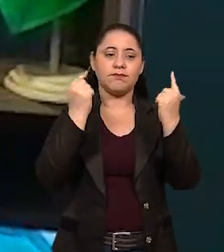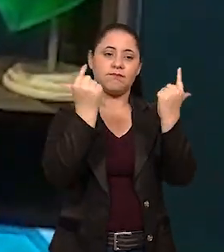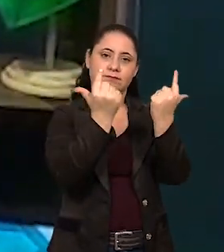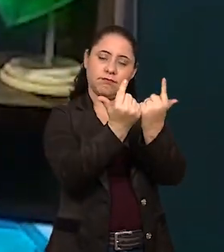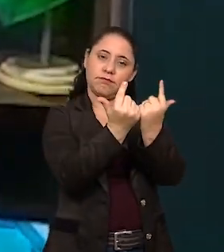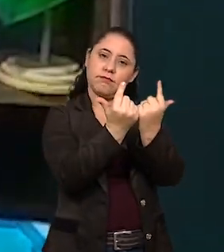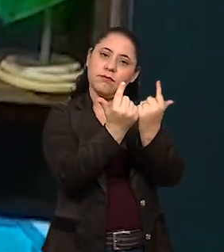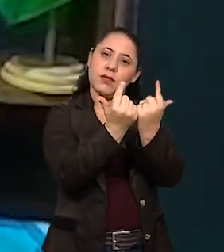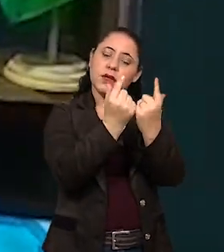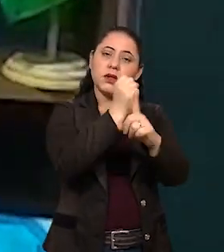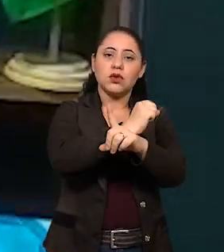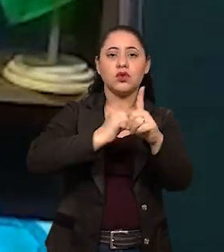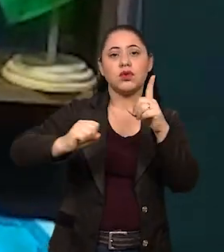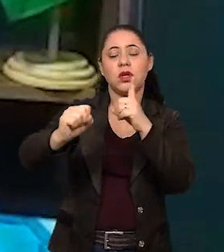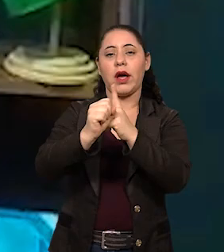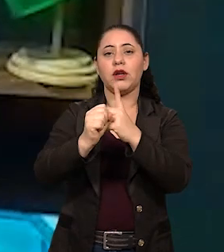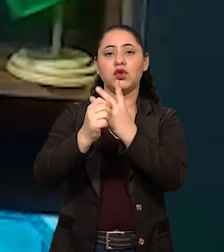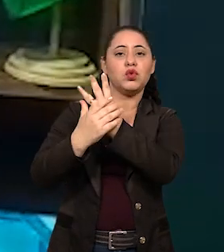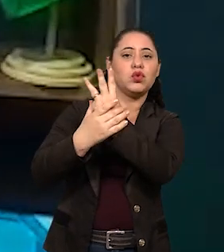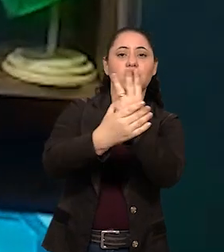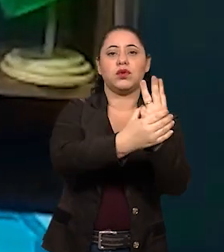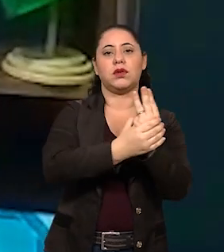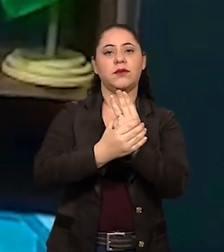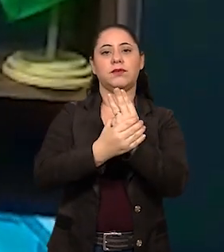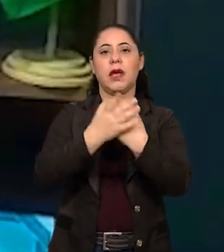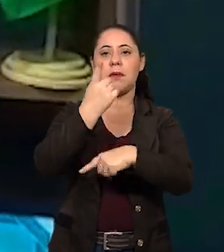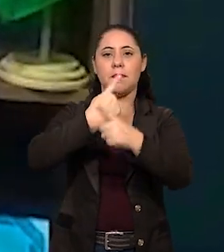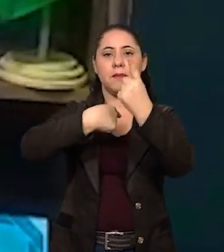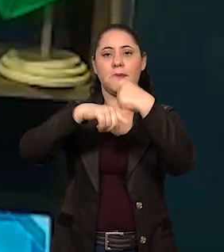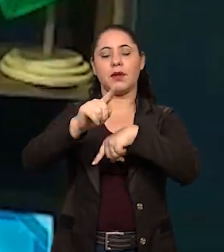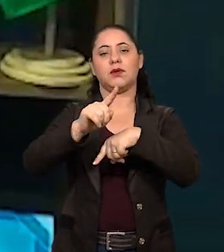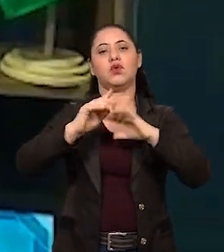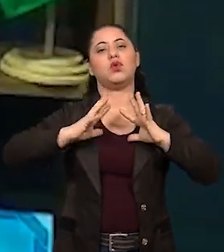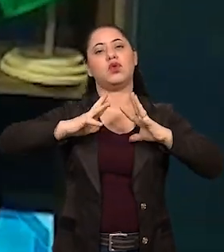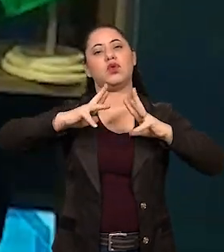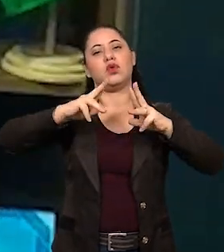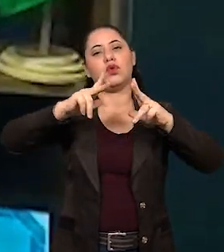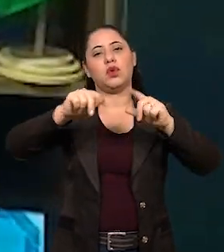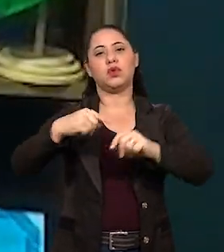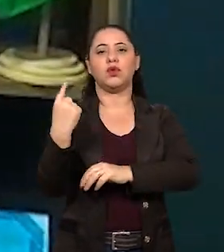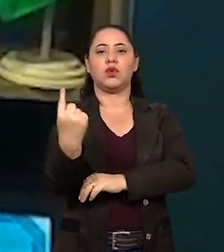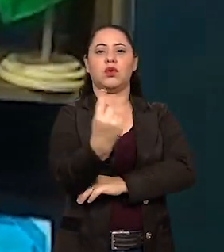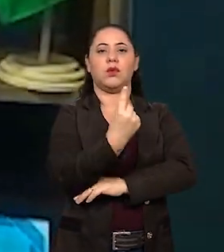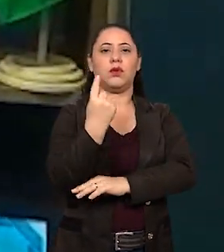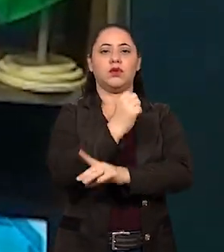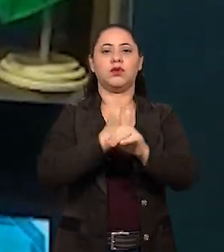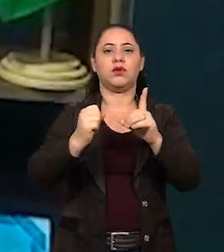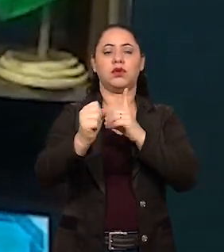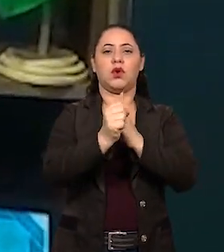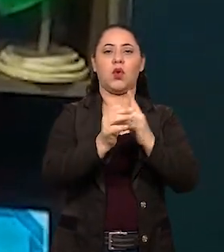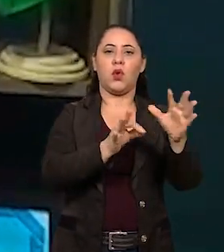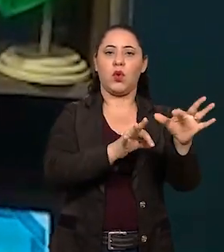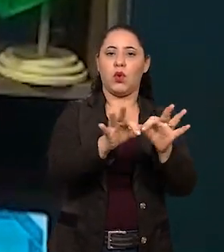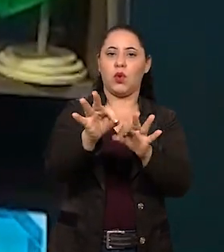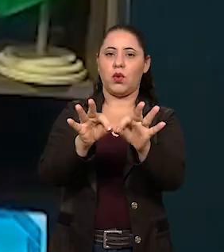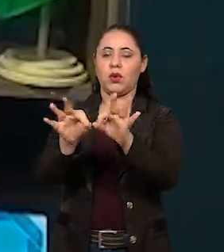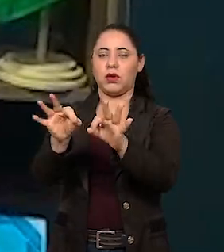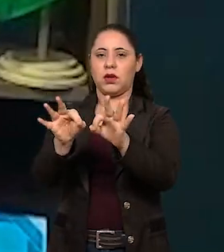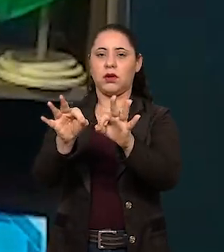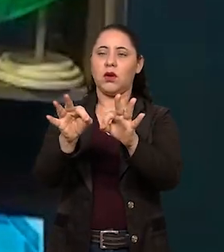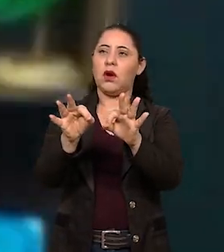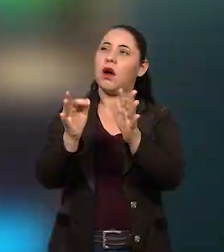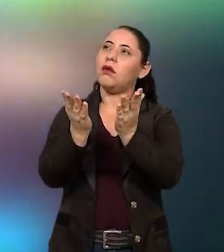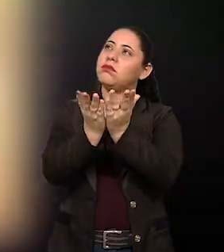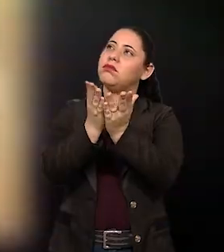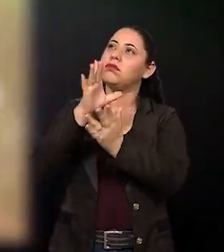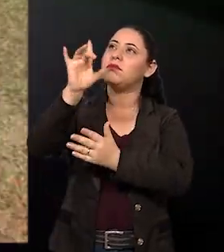Assembleia Legislativa e a sociedade, possamos transformar todos em uma sociedade mais ordeira e crente